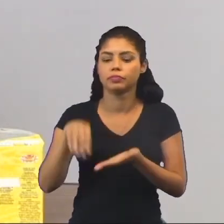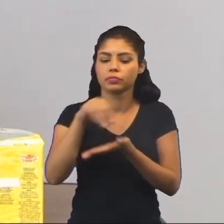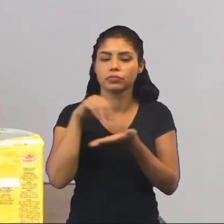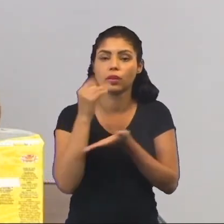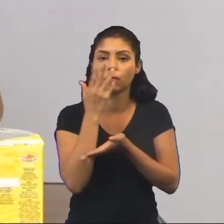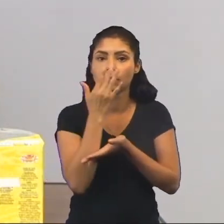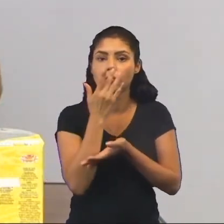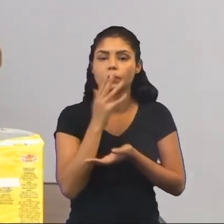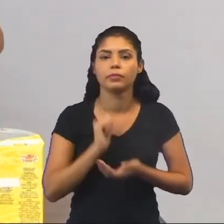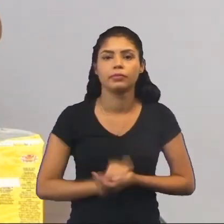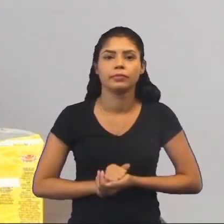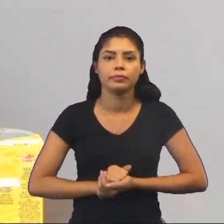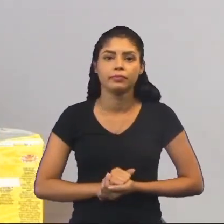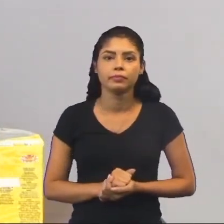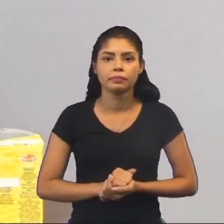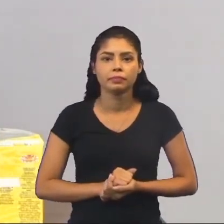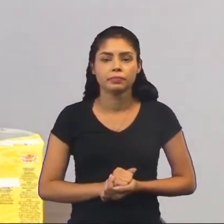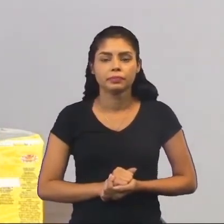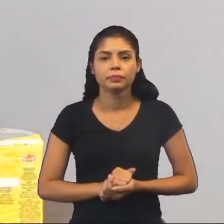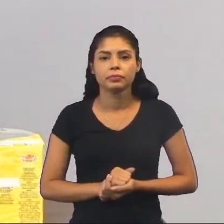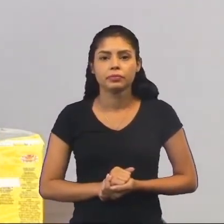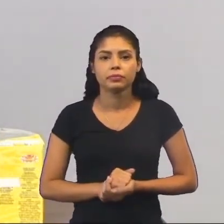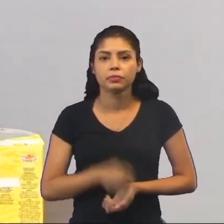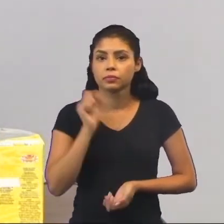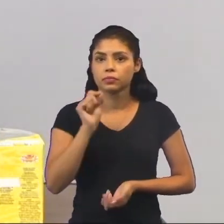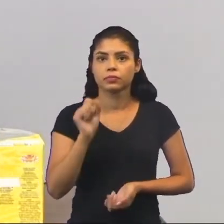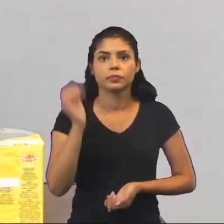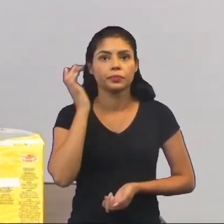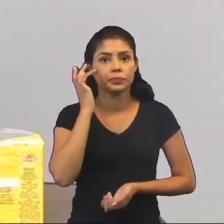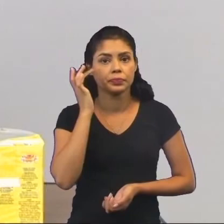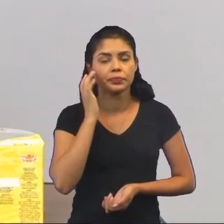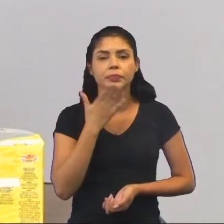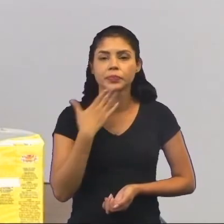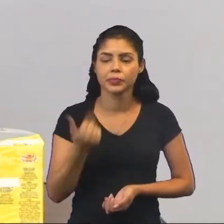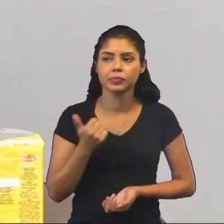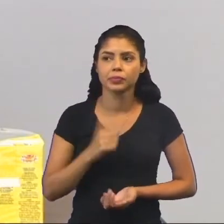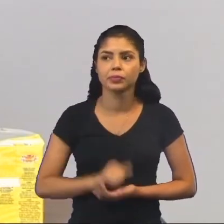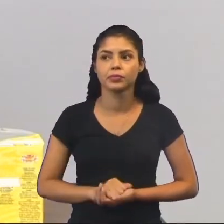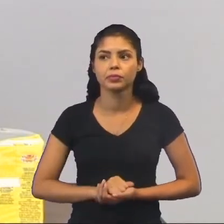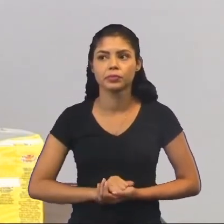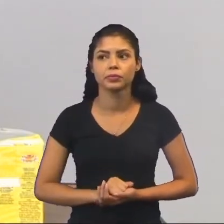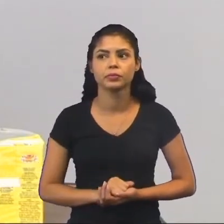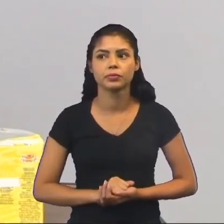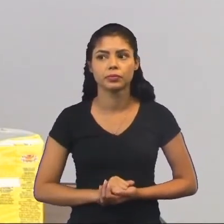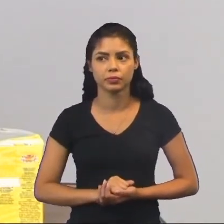ser colorido, tá? O que vocês preferirem.